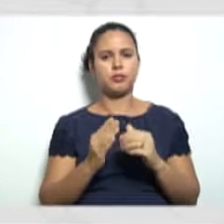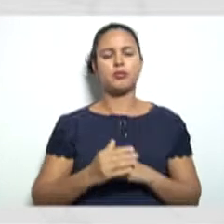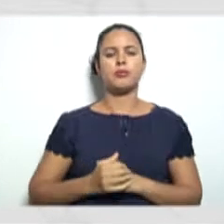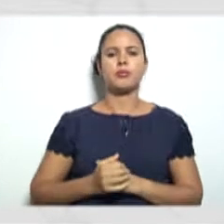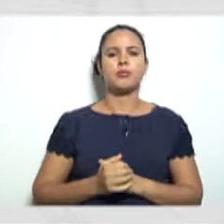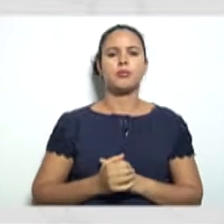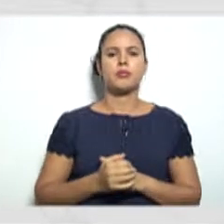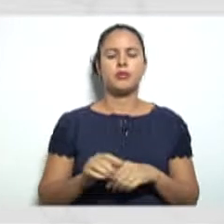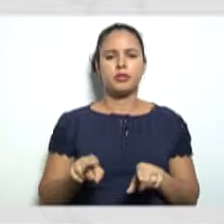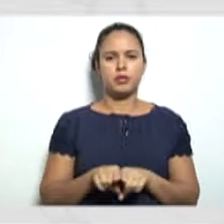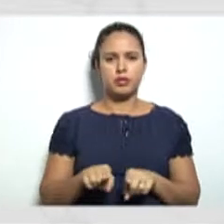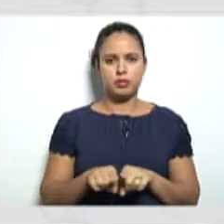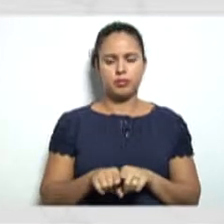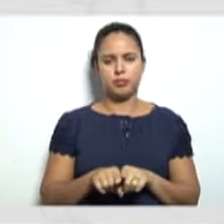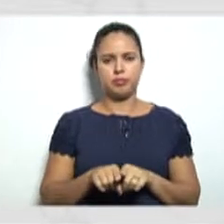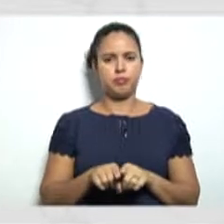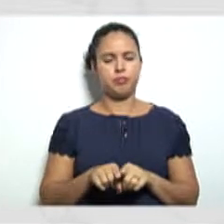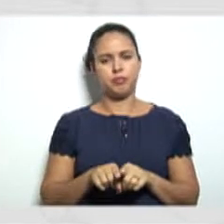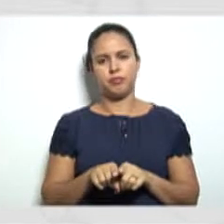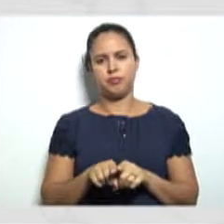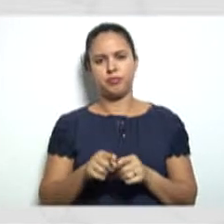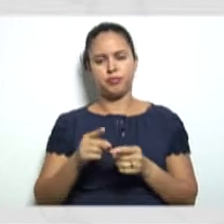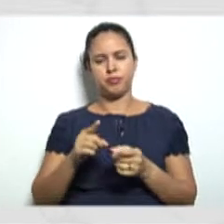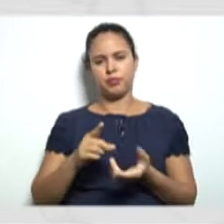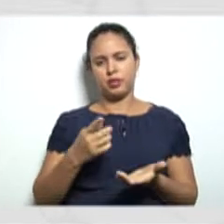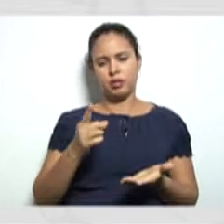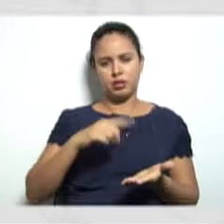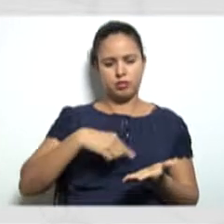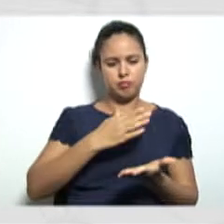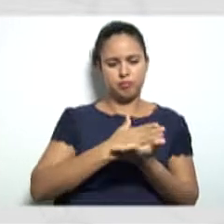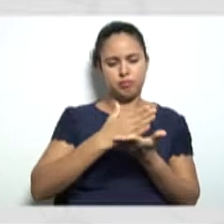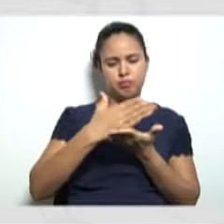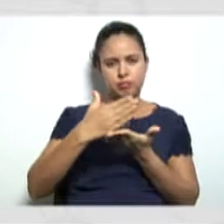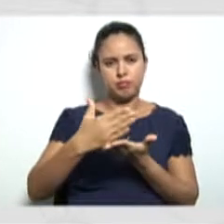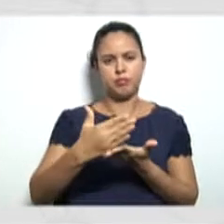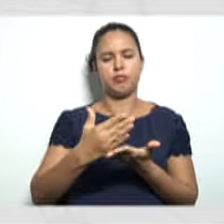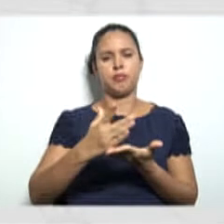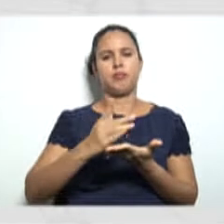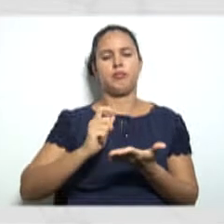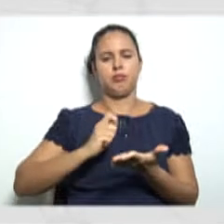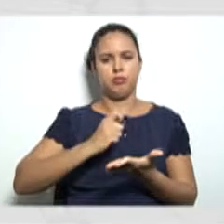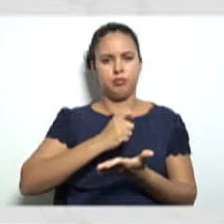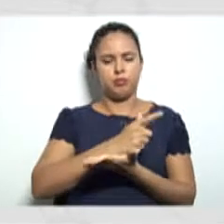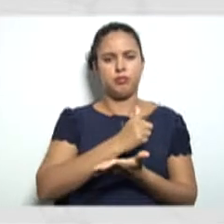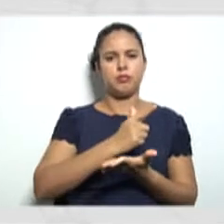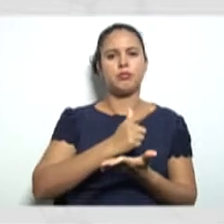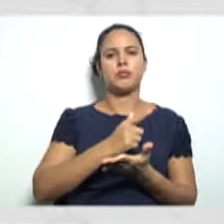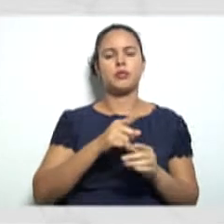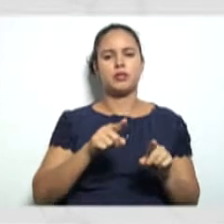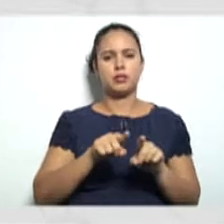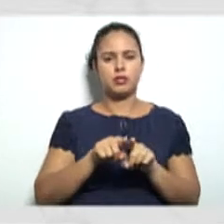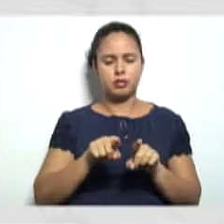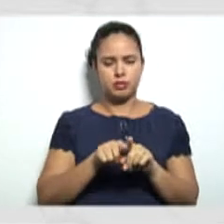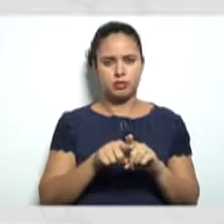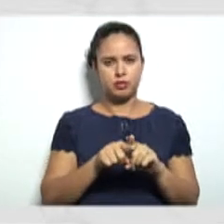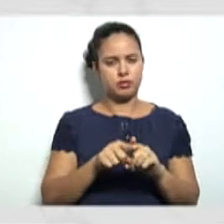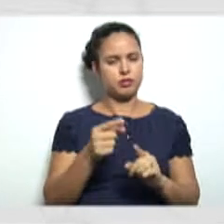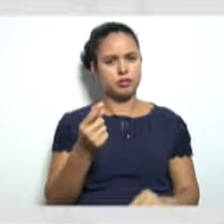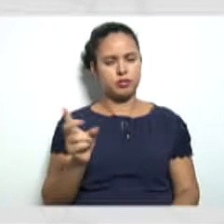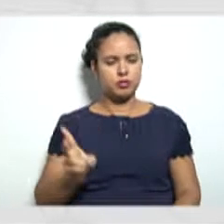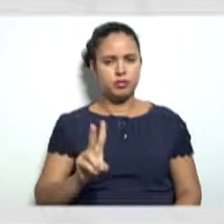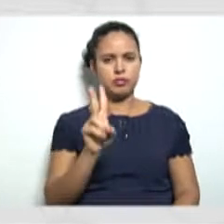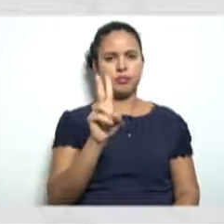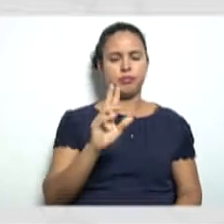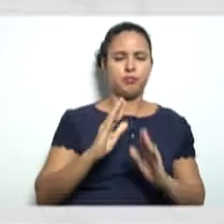negociar melhores prazos e condições de pagamento, financiar aí essa compra grande, e o valor do imóvel pode cair e se tornar